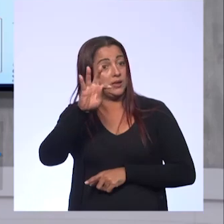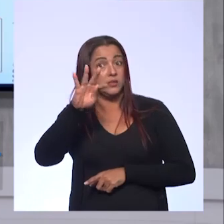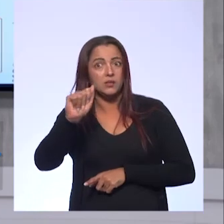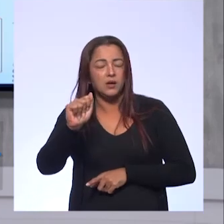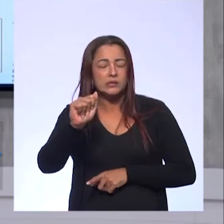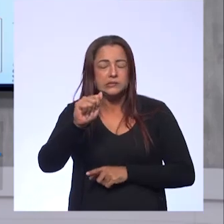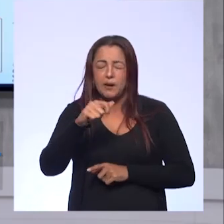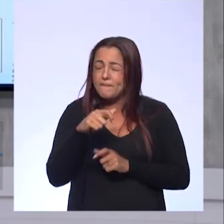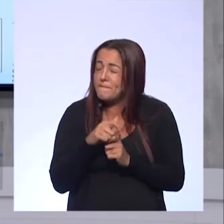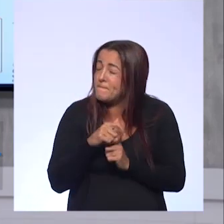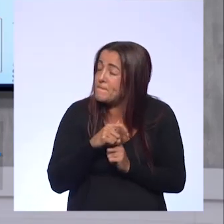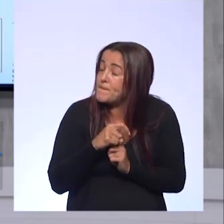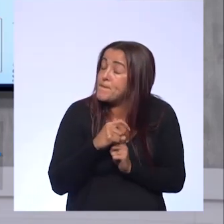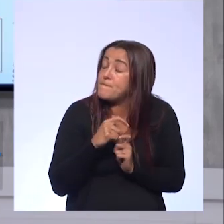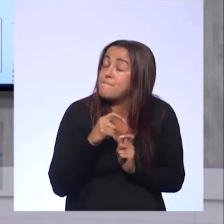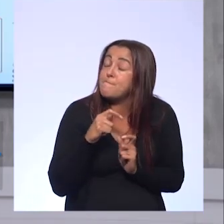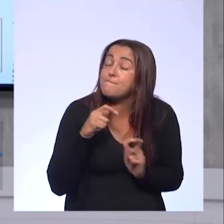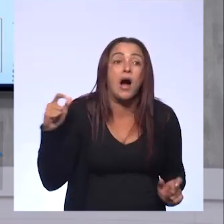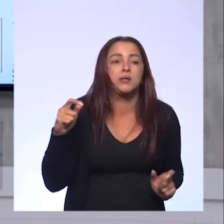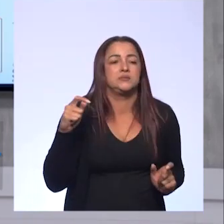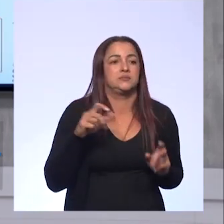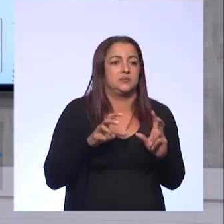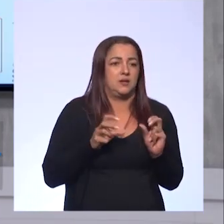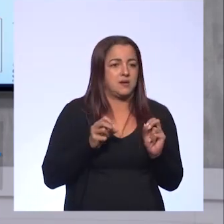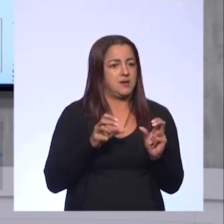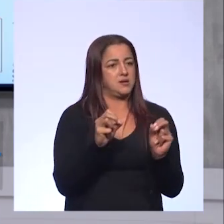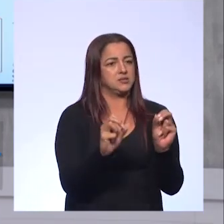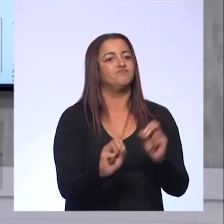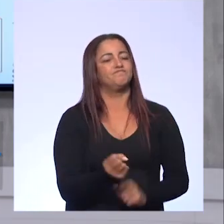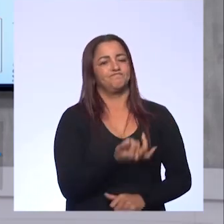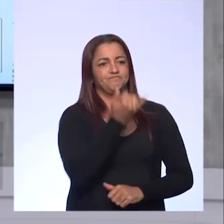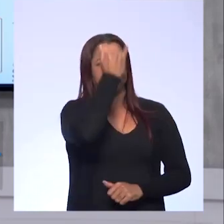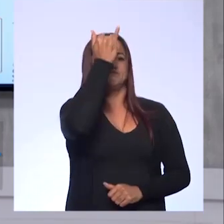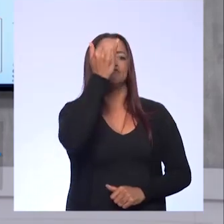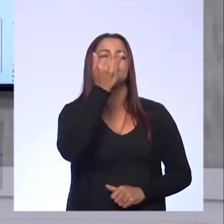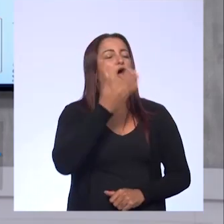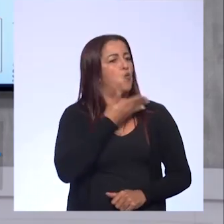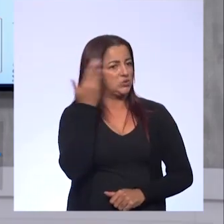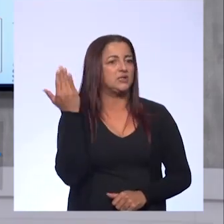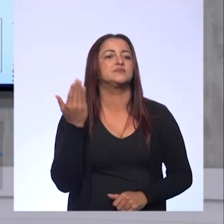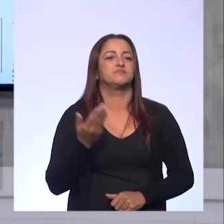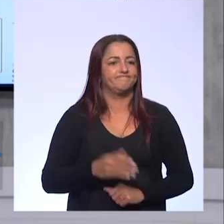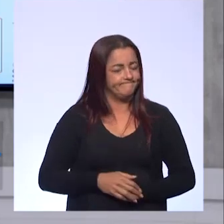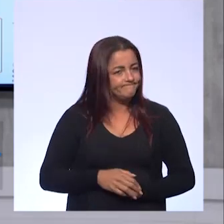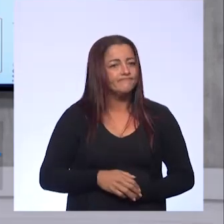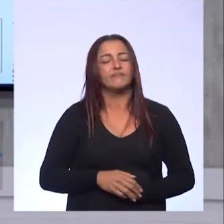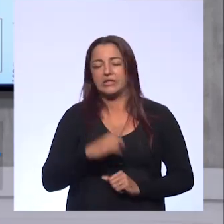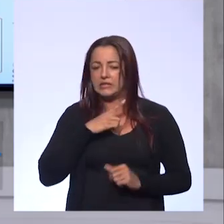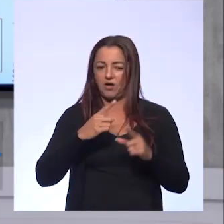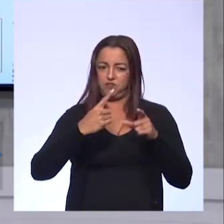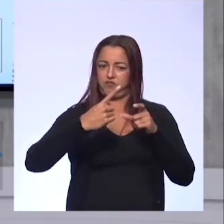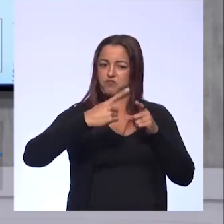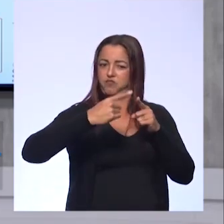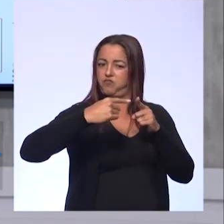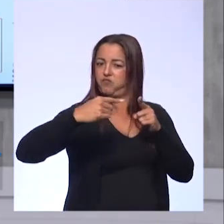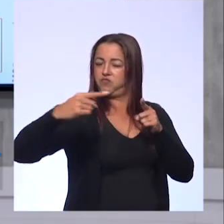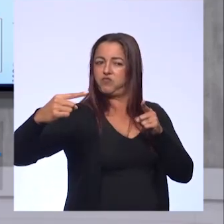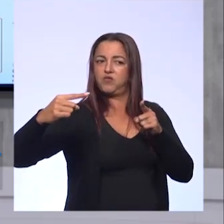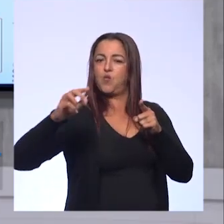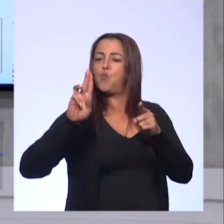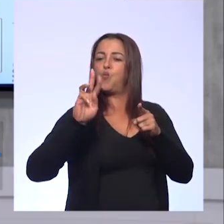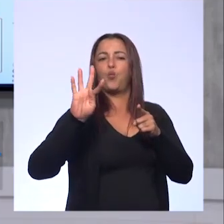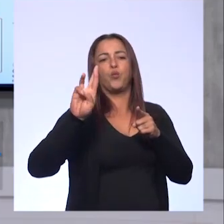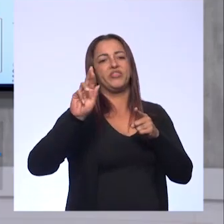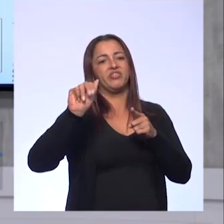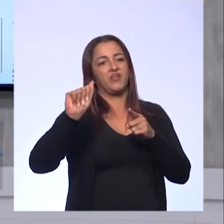câncer no mundo causado porque tipo de onda o chamados raios ultra-violeta são eu posso te